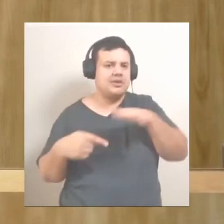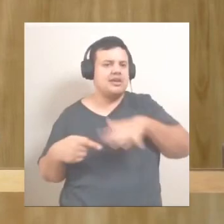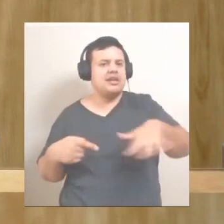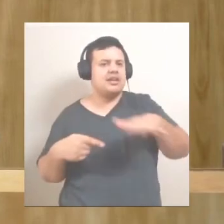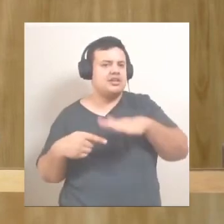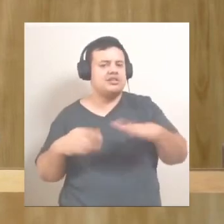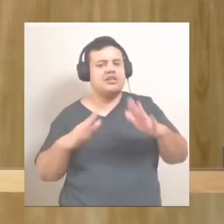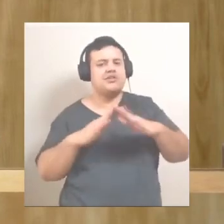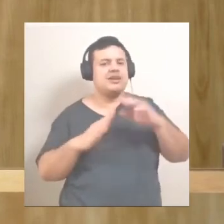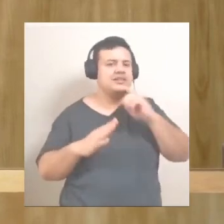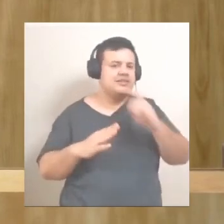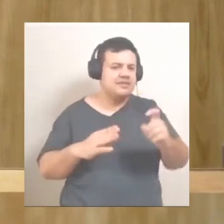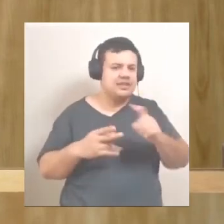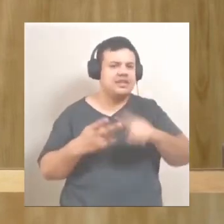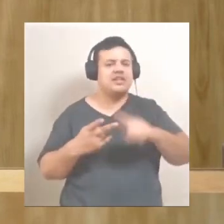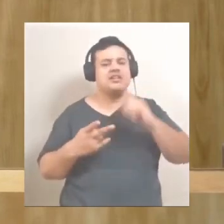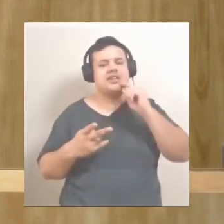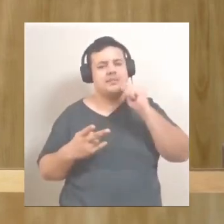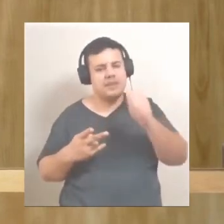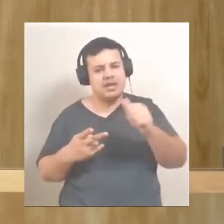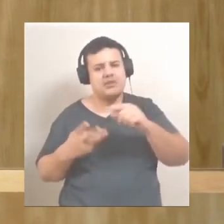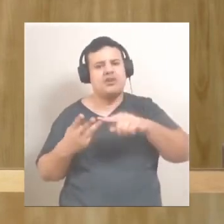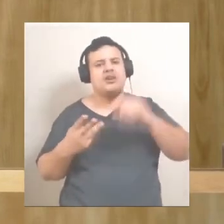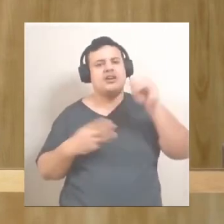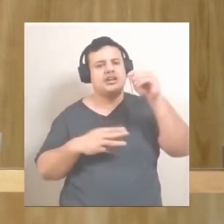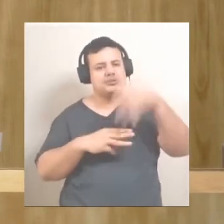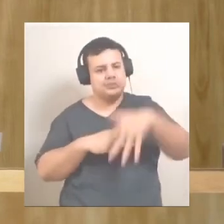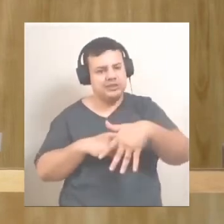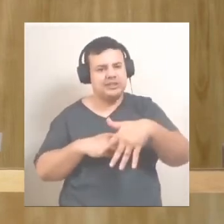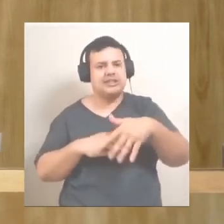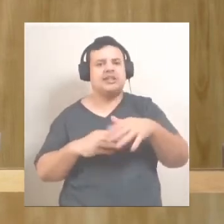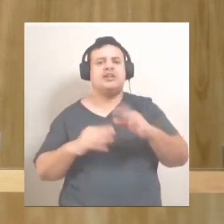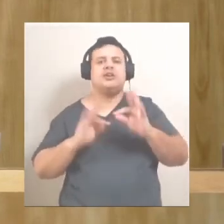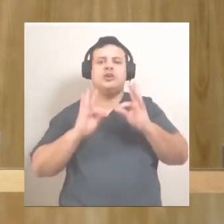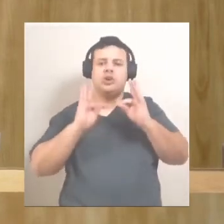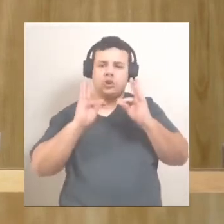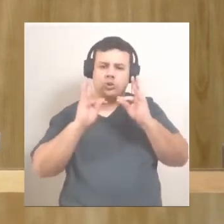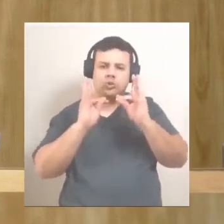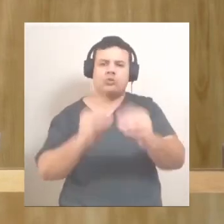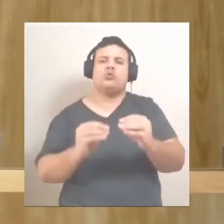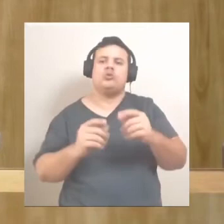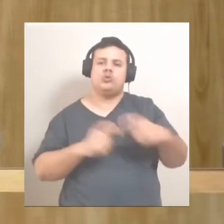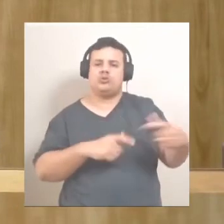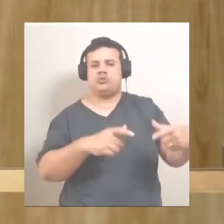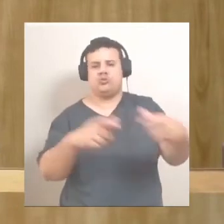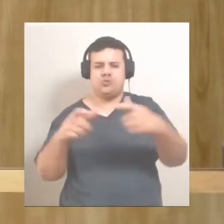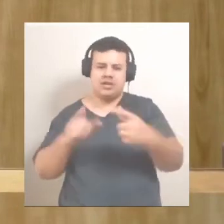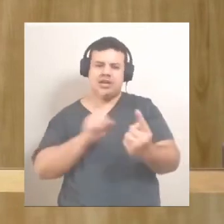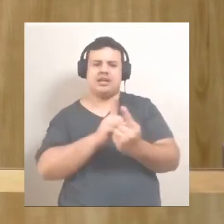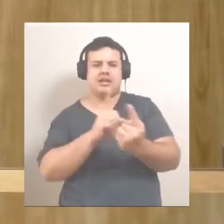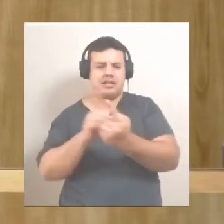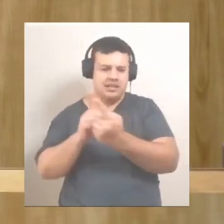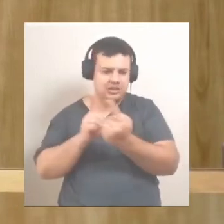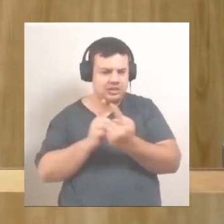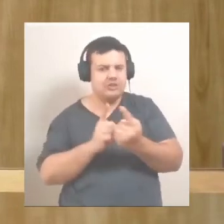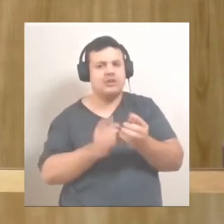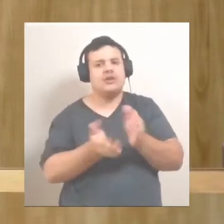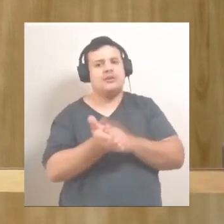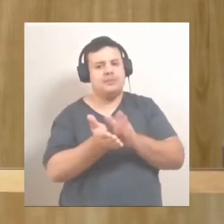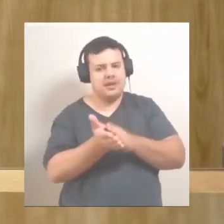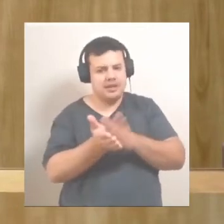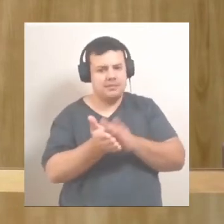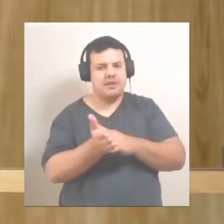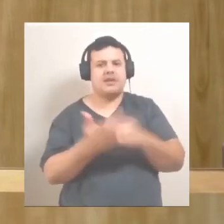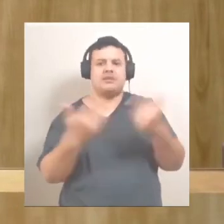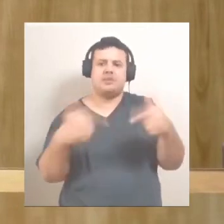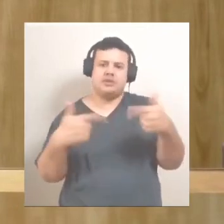Limão, Cachoeirinha, enfim, todo o território que é atendido. Parabéns pelo trabalho que você faz, Guaraci. E olha lá, pessoal, quem não